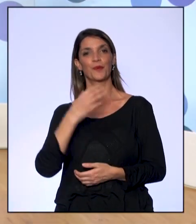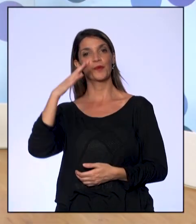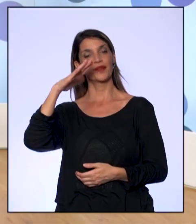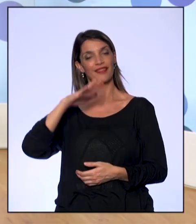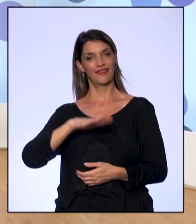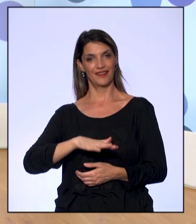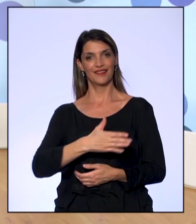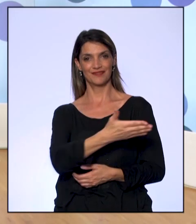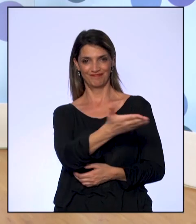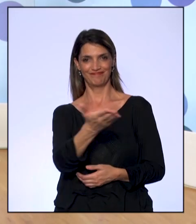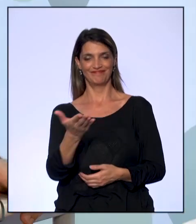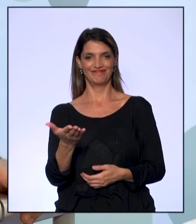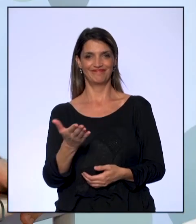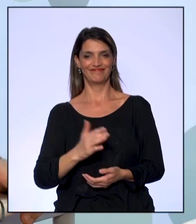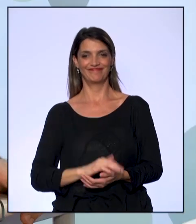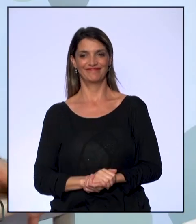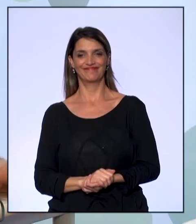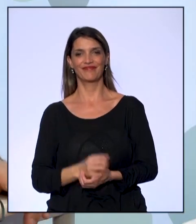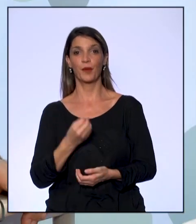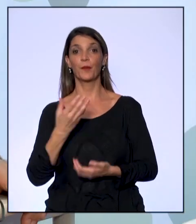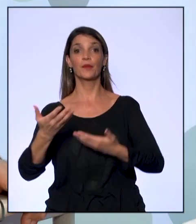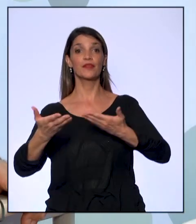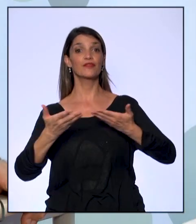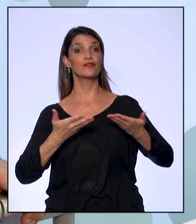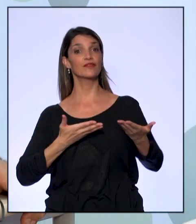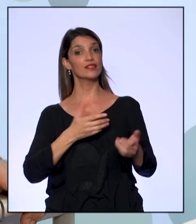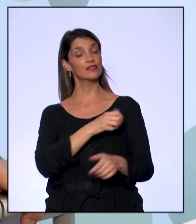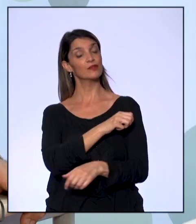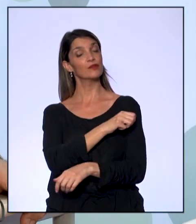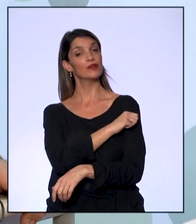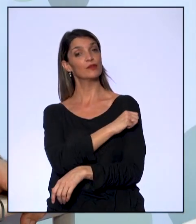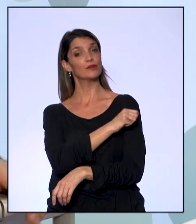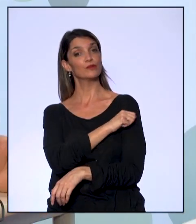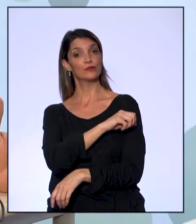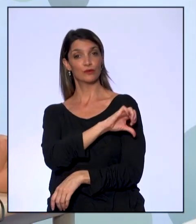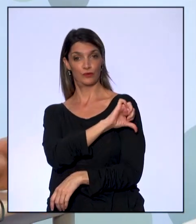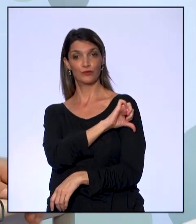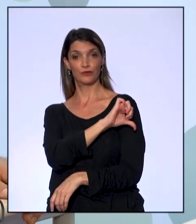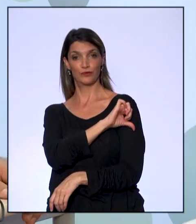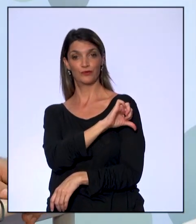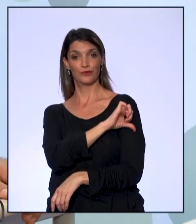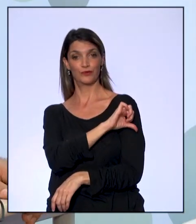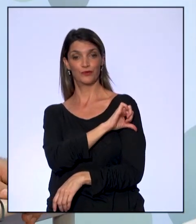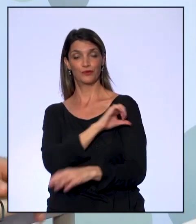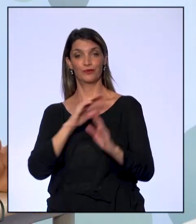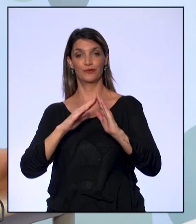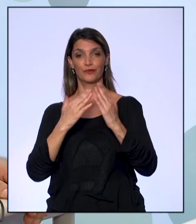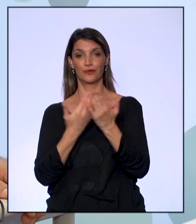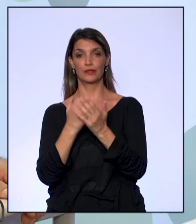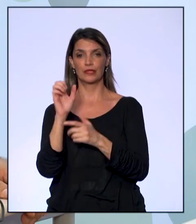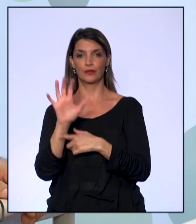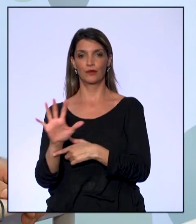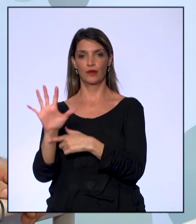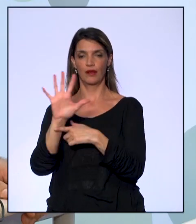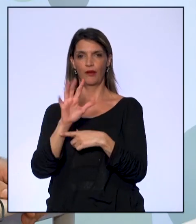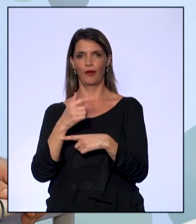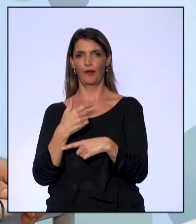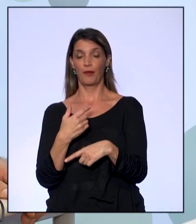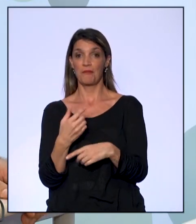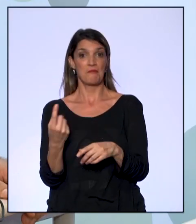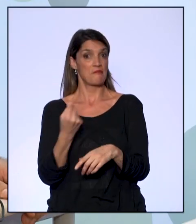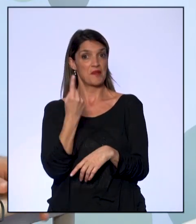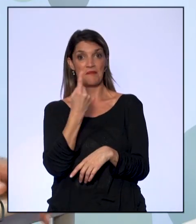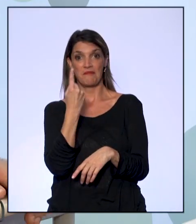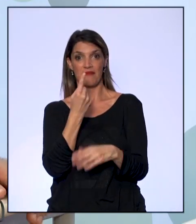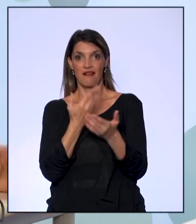tarde mauro boa tarde pessoal sejam bem-vindos alunos do 9º ano da rede estadual minha primeira aula assim a distância